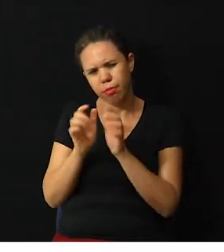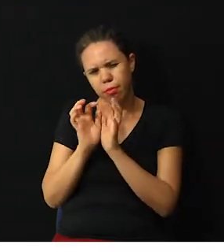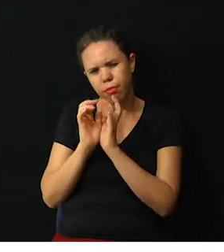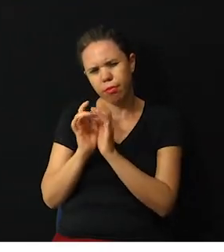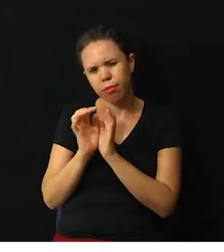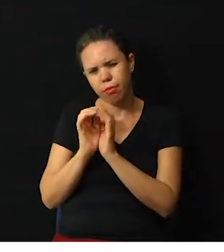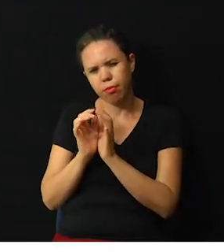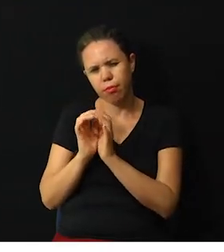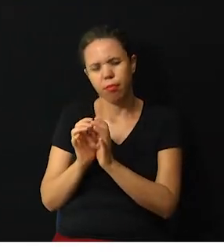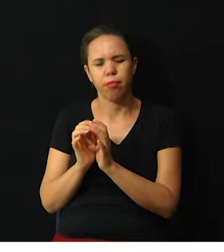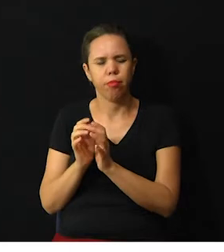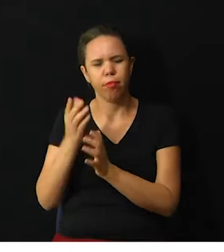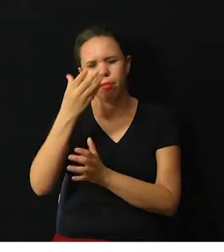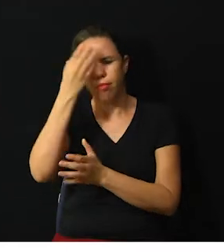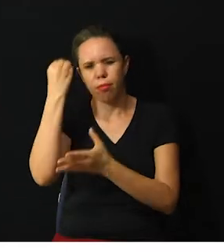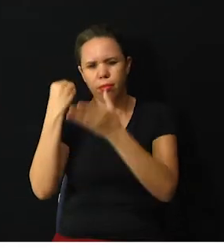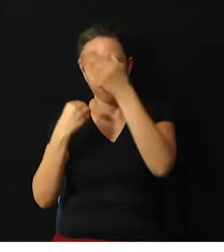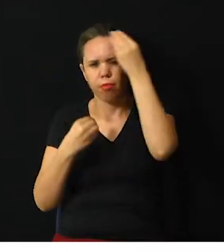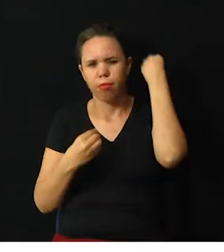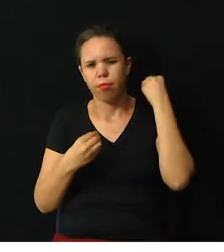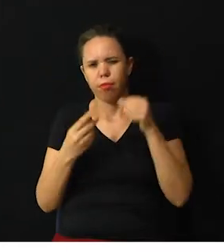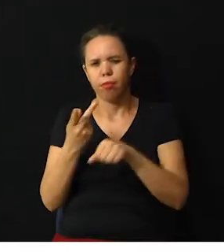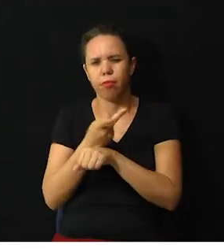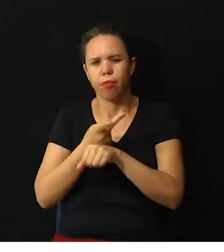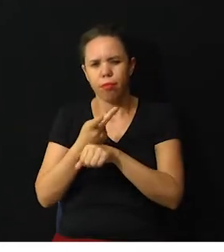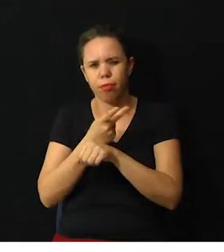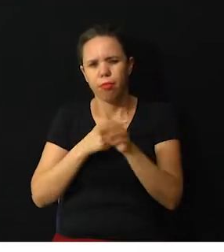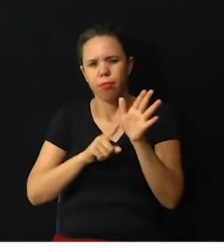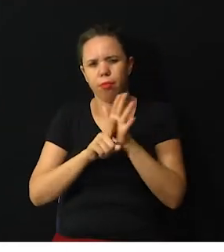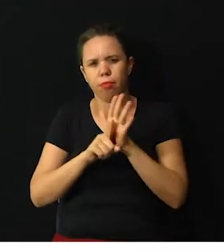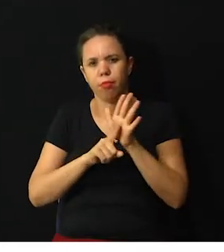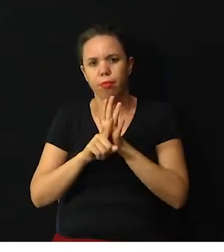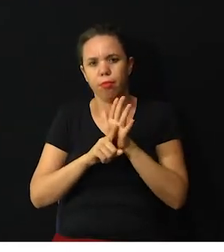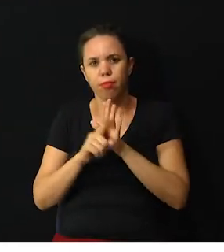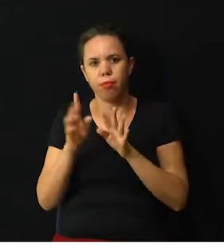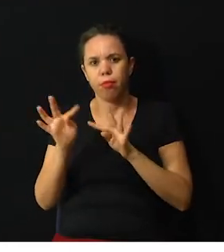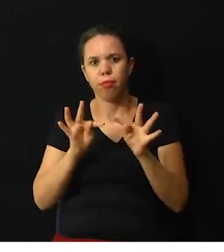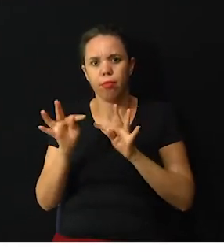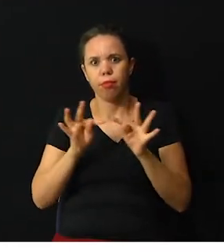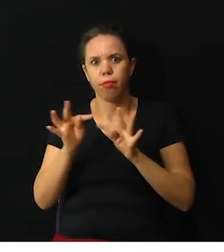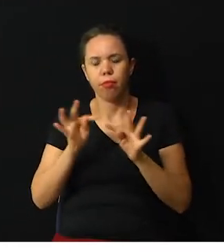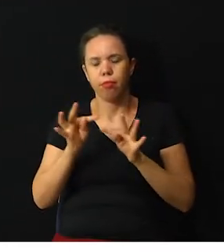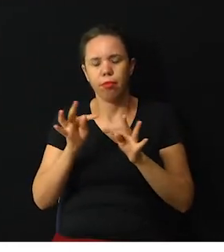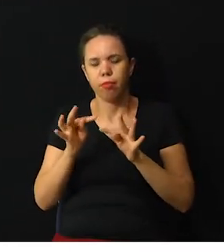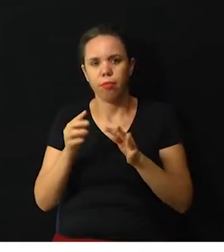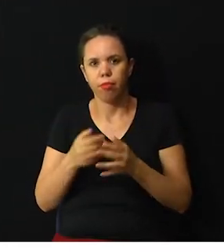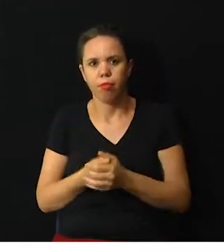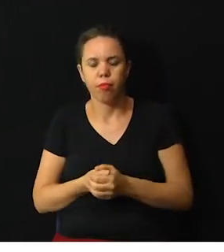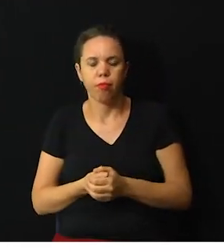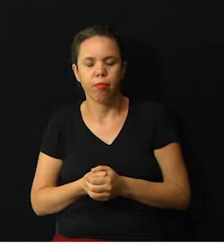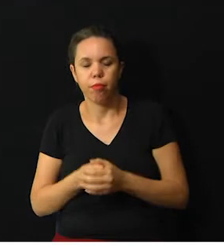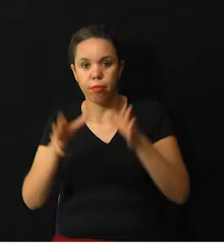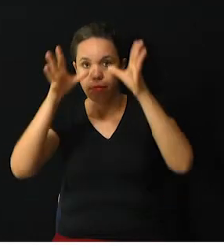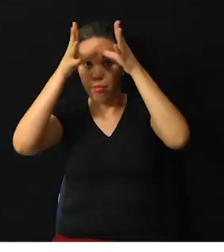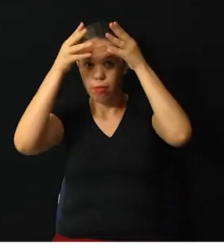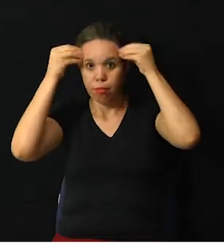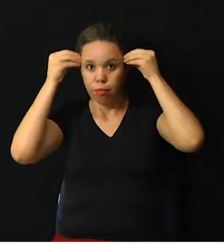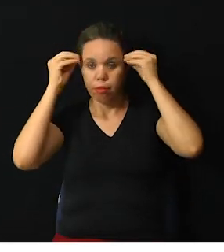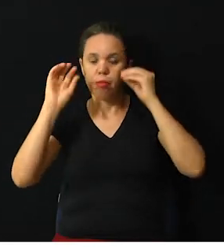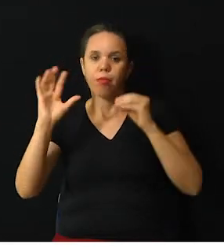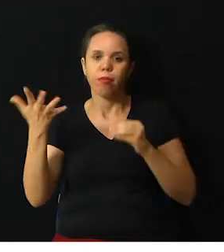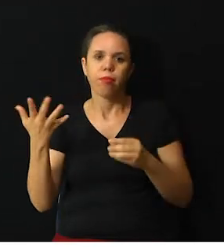neurológica, perda cognitiva, esquecimento, você tem que ir atrás de buscar tratamento e etc. E o